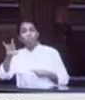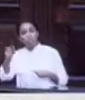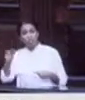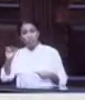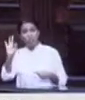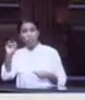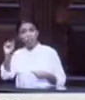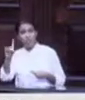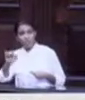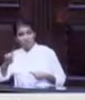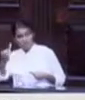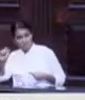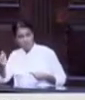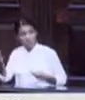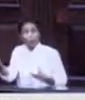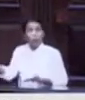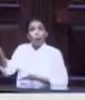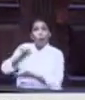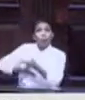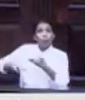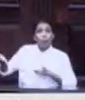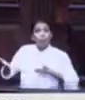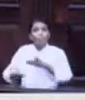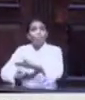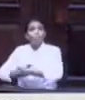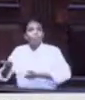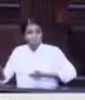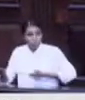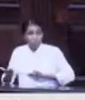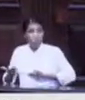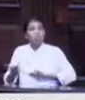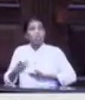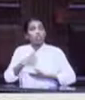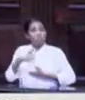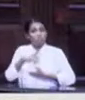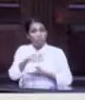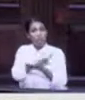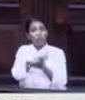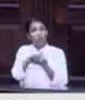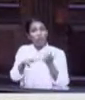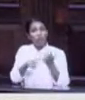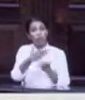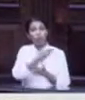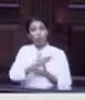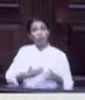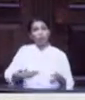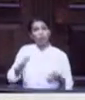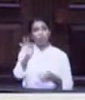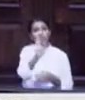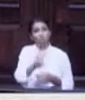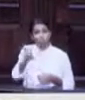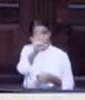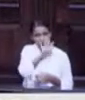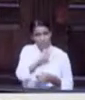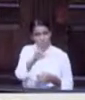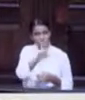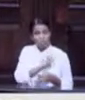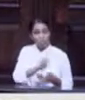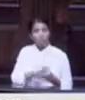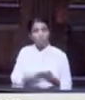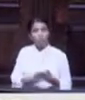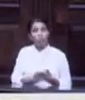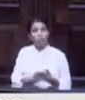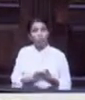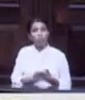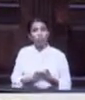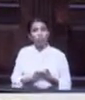Nós temos haveres, temos as dívidas da Lei Candir, temos uma série de questões com o governo federal de royalties e participações especiais